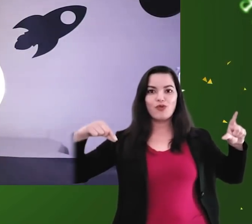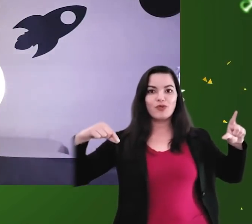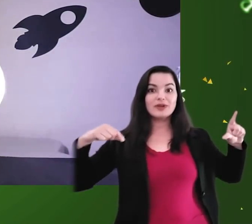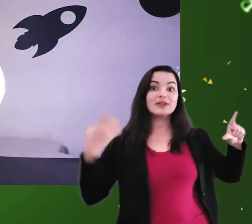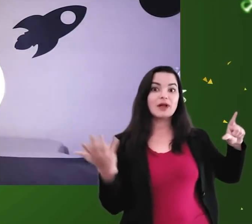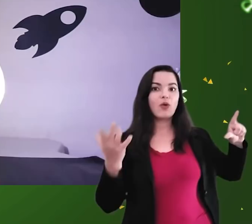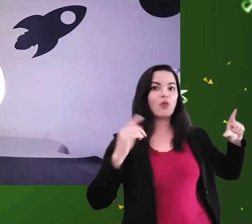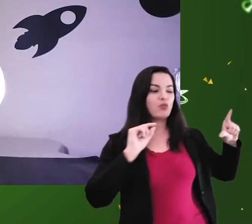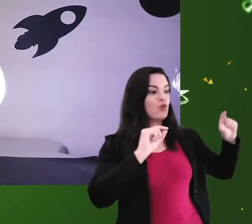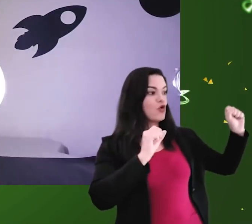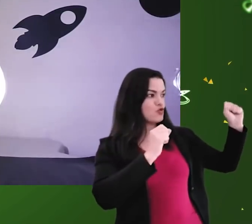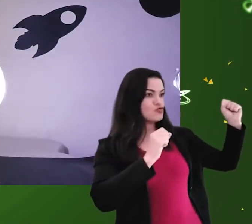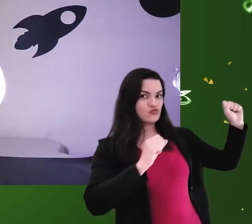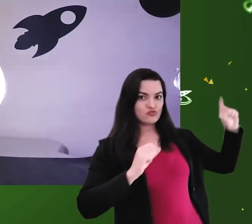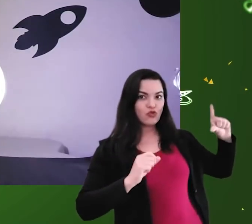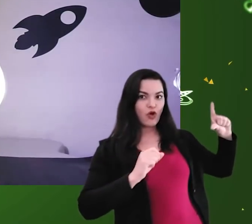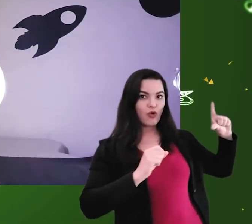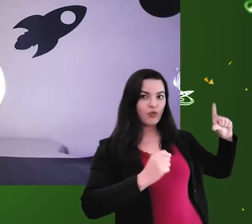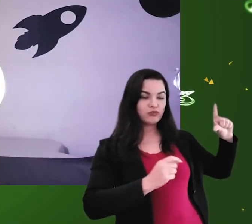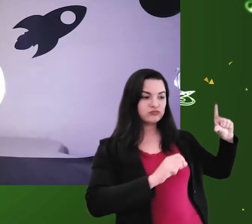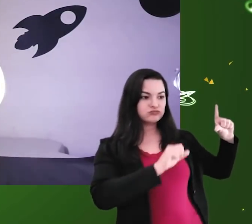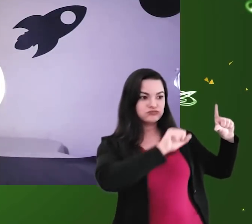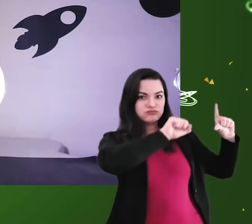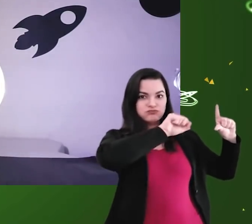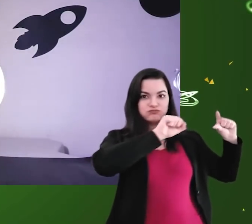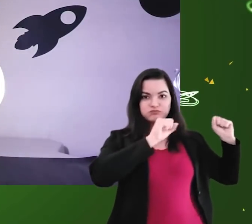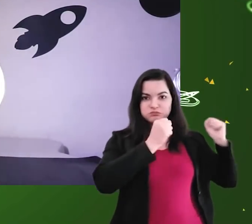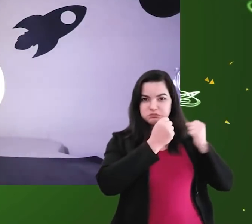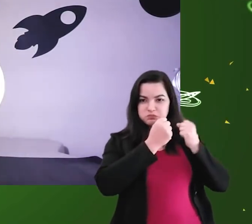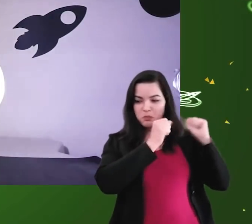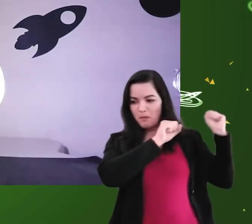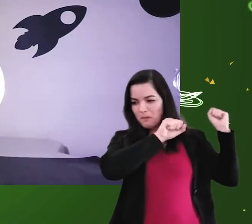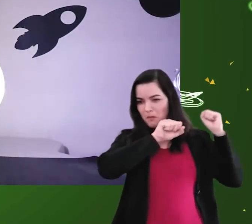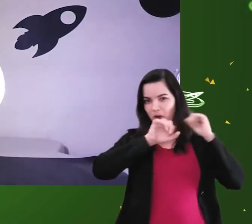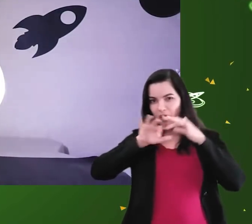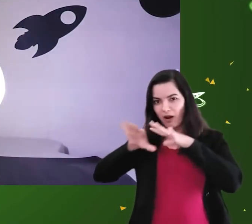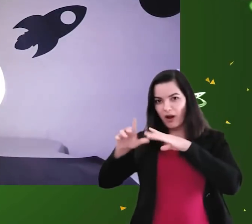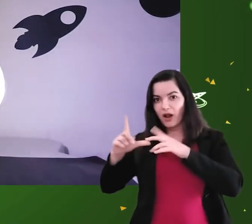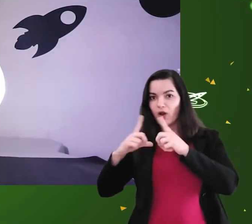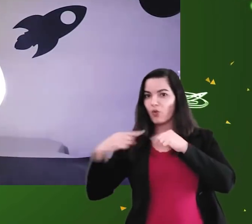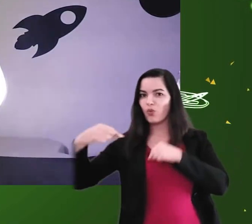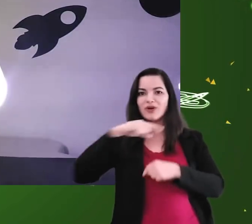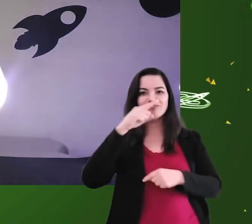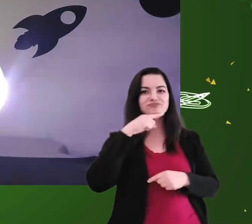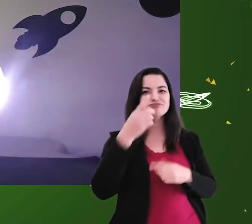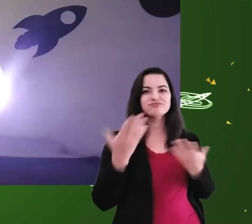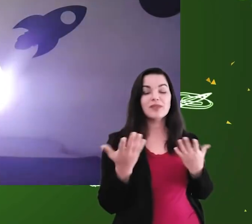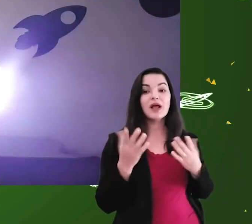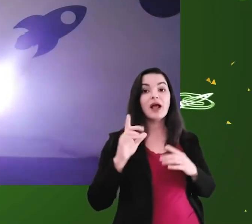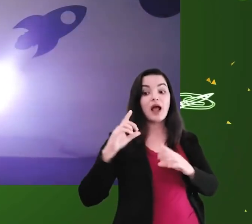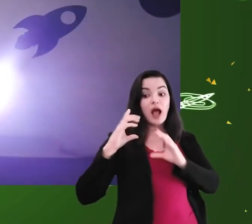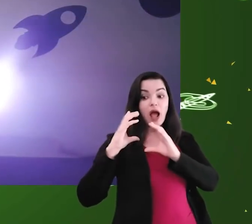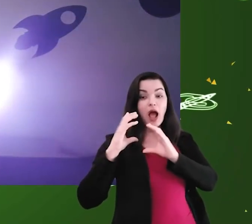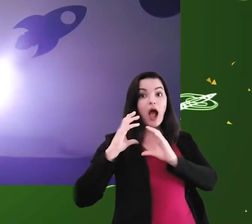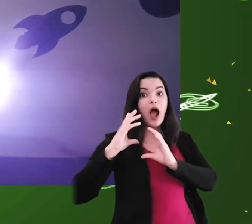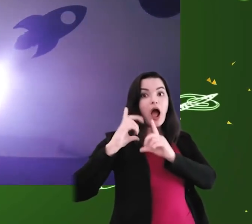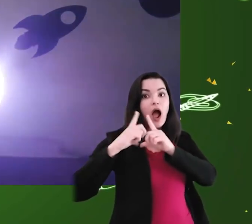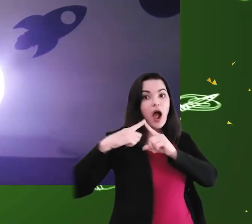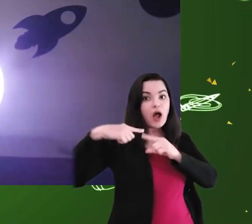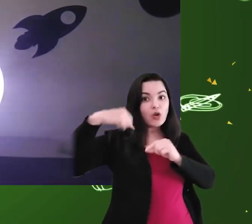Lua. Então, ela vai ficar totalmente escura no céu. E aí, conforme o movimento